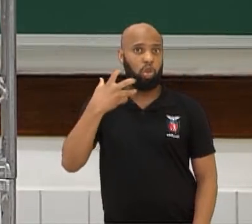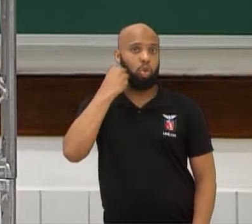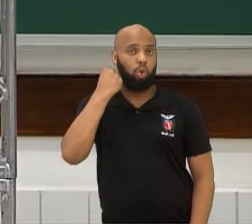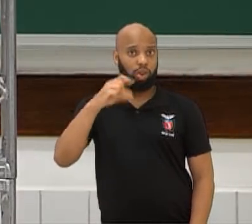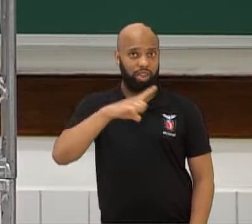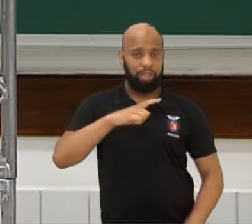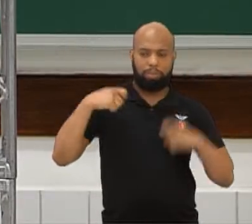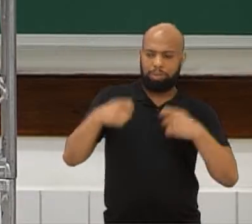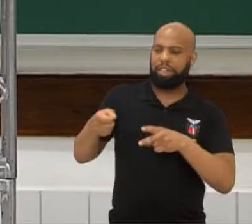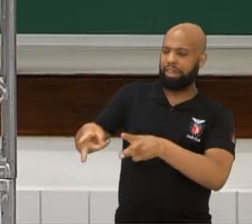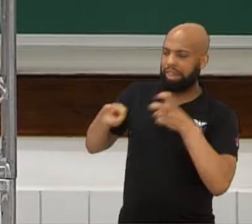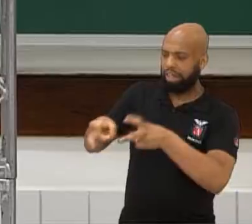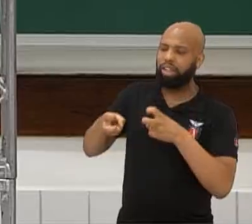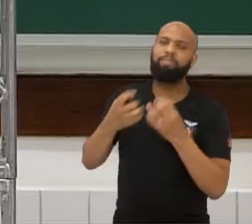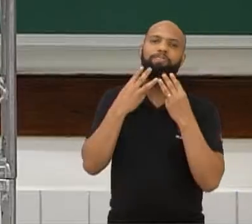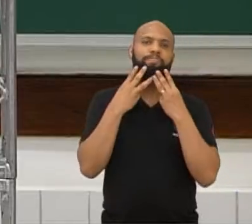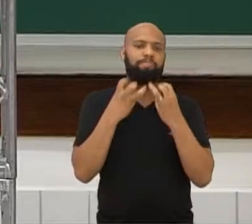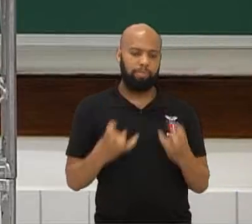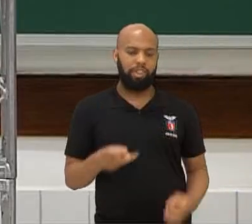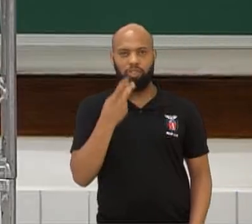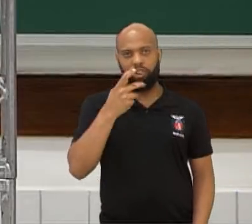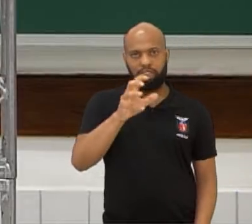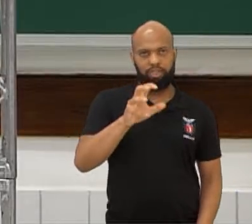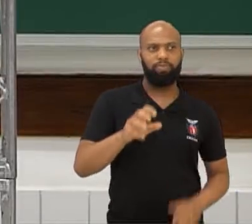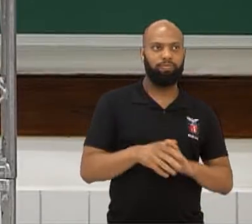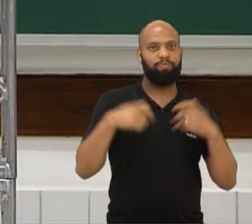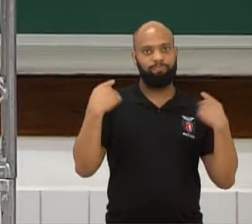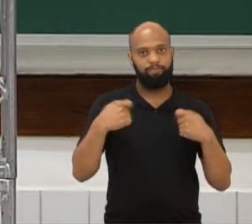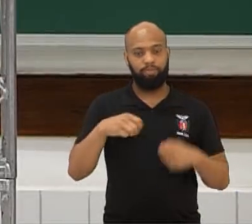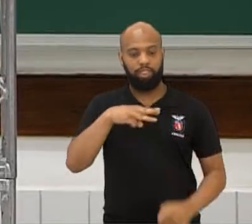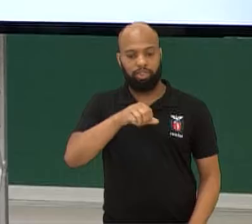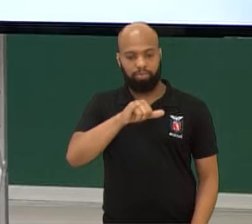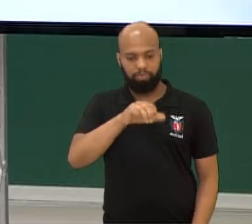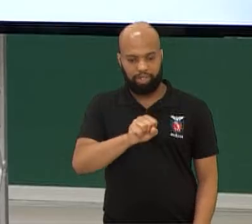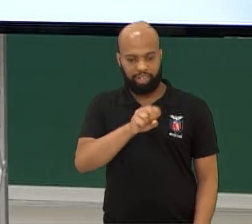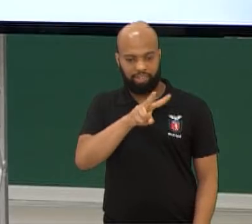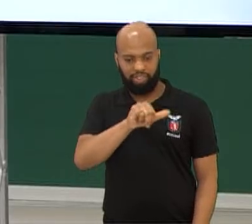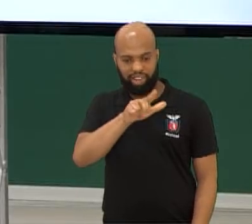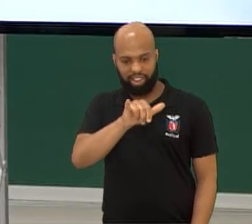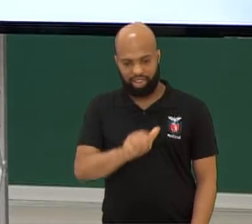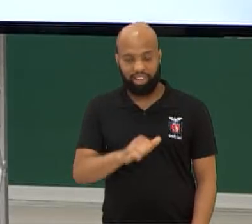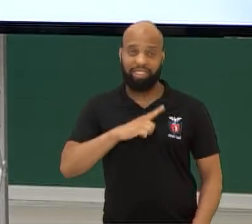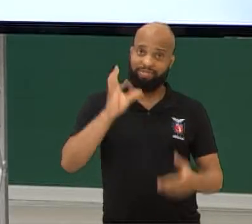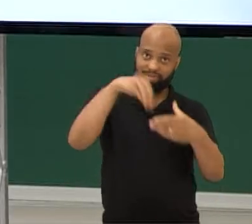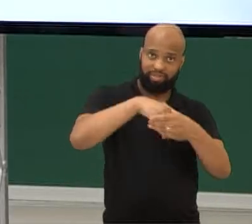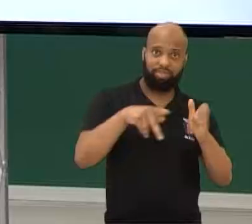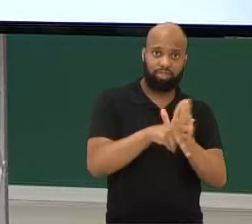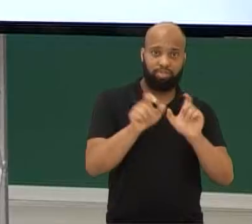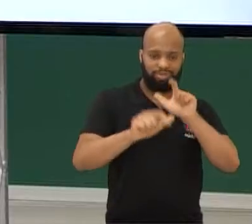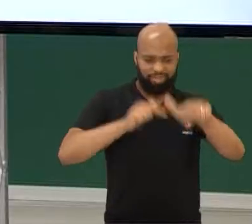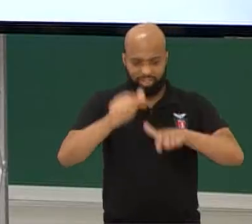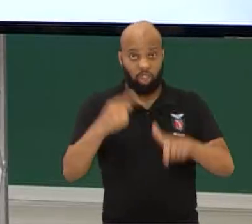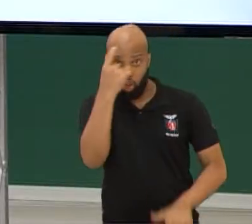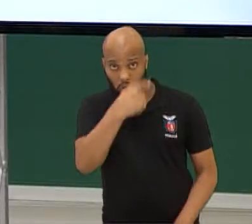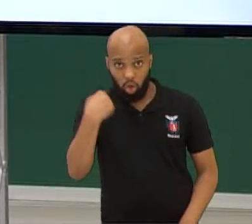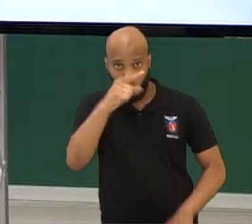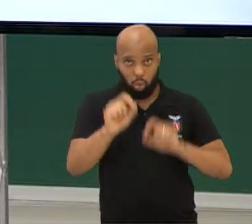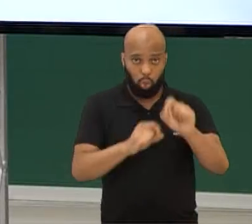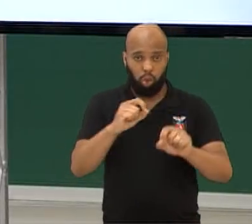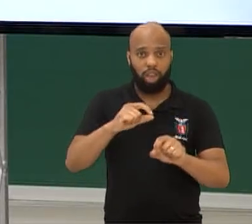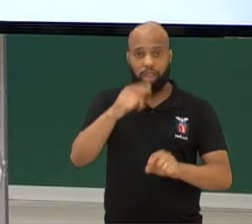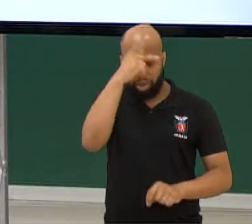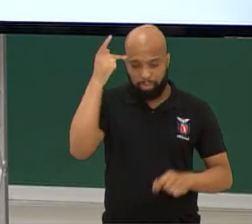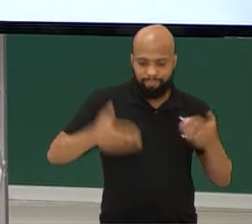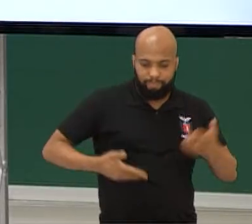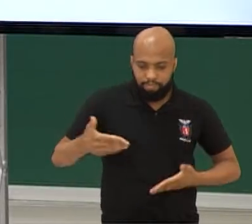ser gerado, é necessário exploração, é necessário mais-valia. Então, faz parte da jornada de trabalho o